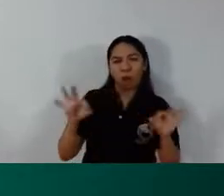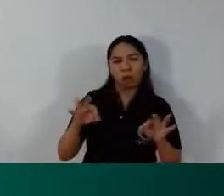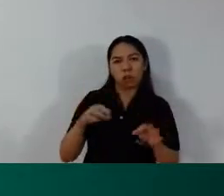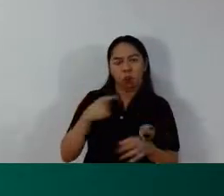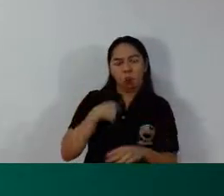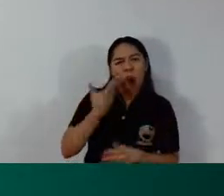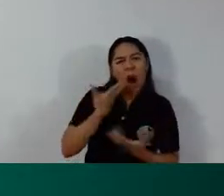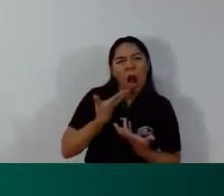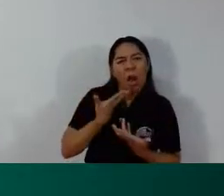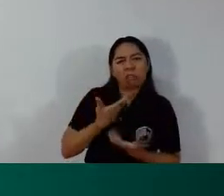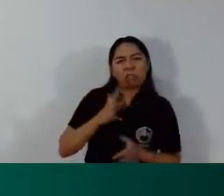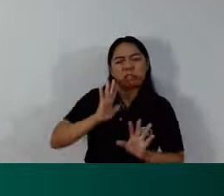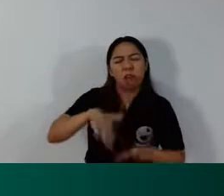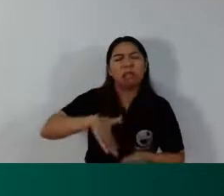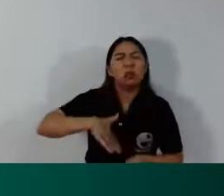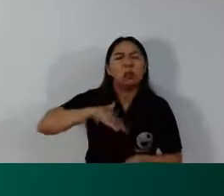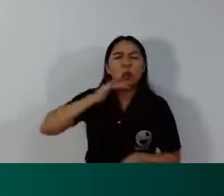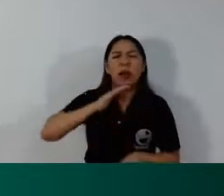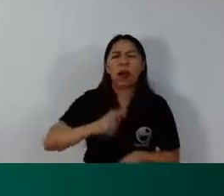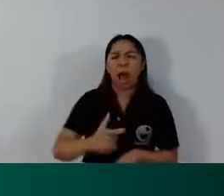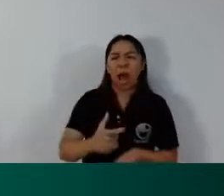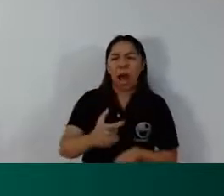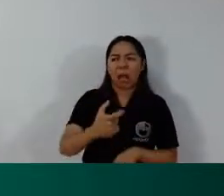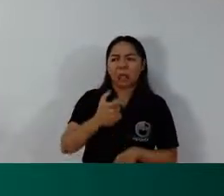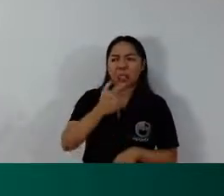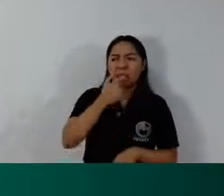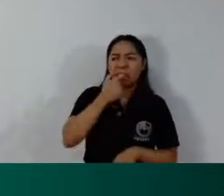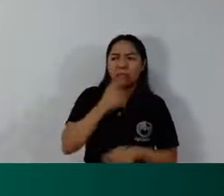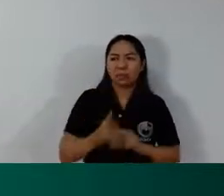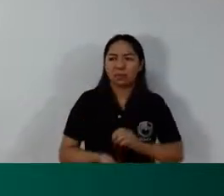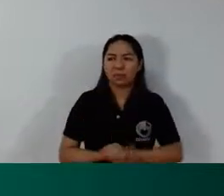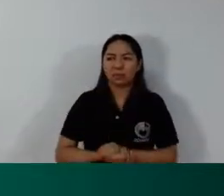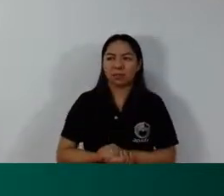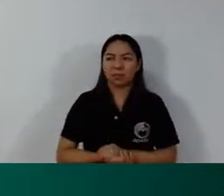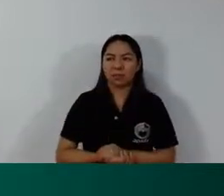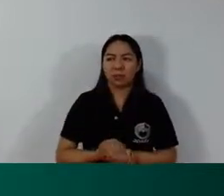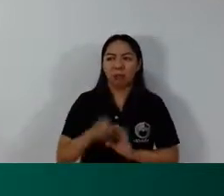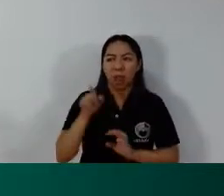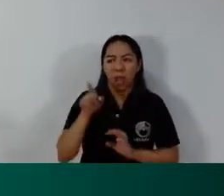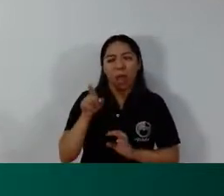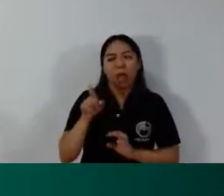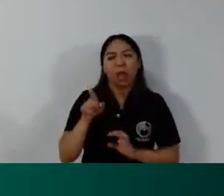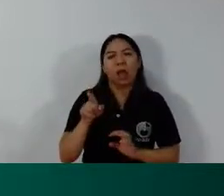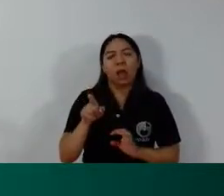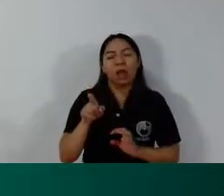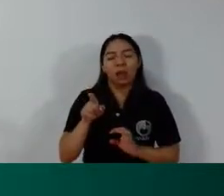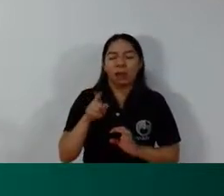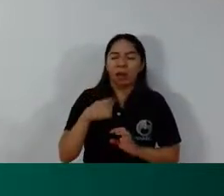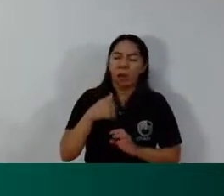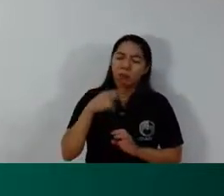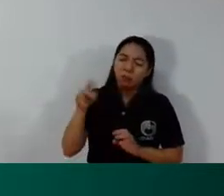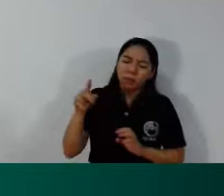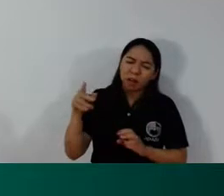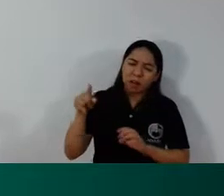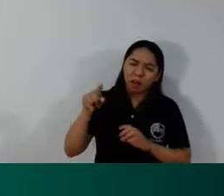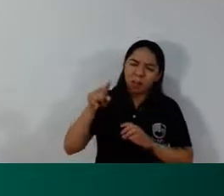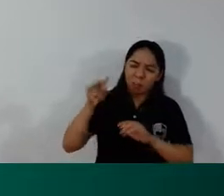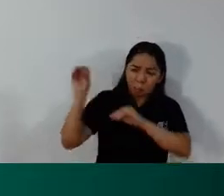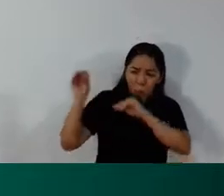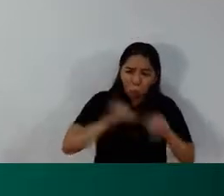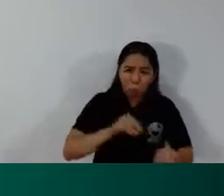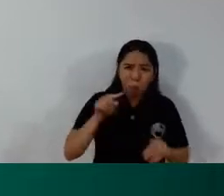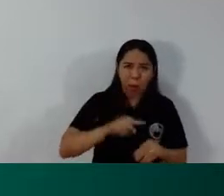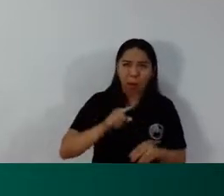é você veio removido de outro Campos para cá Ah tá o teu rosto não gravei eu